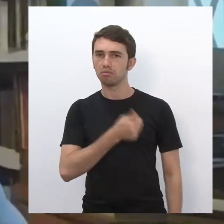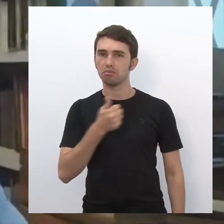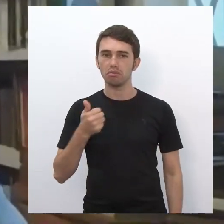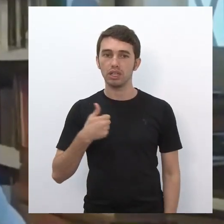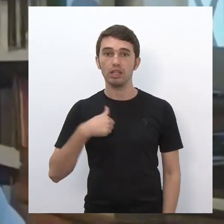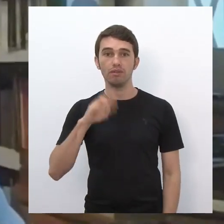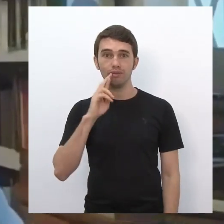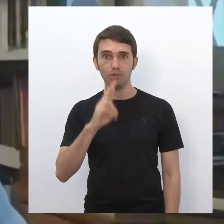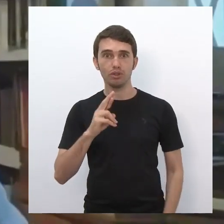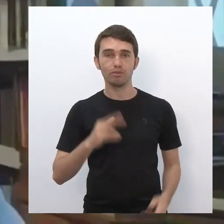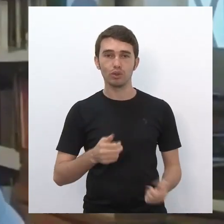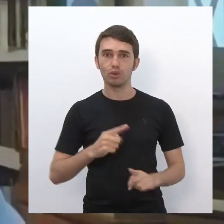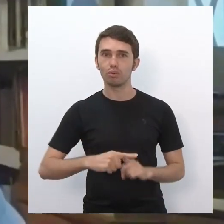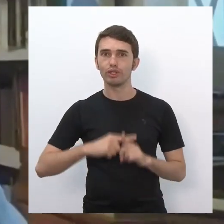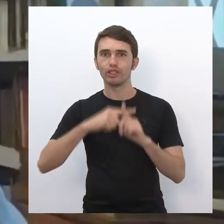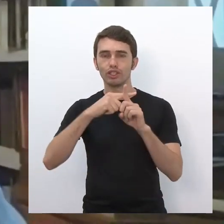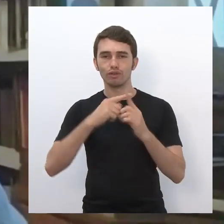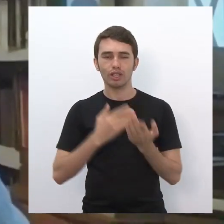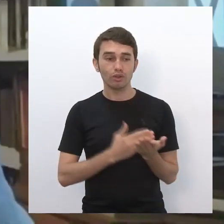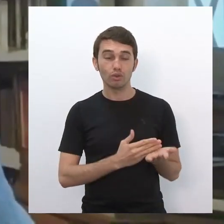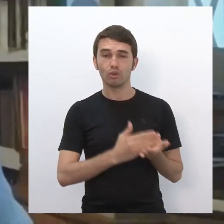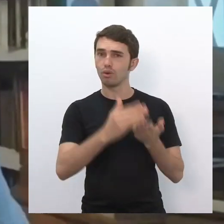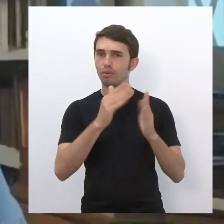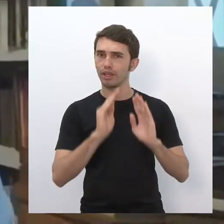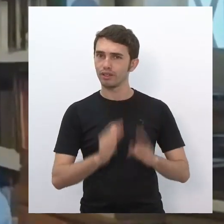muito positiva desde o começo, né?